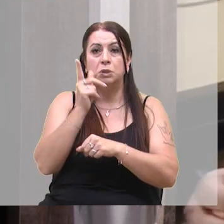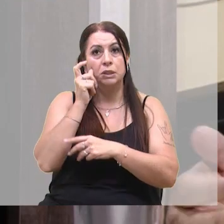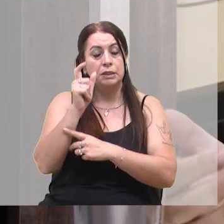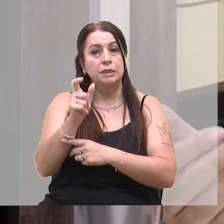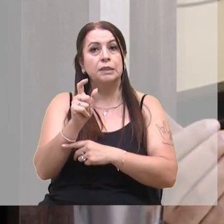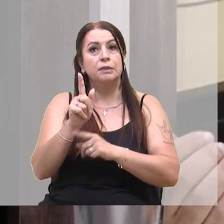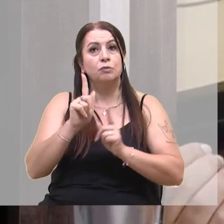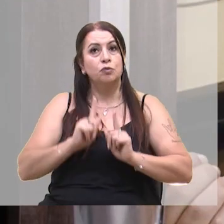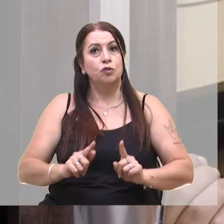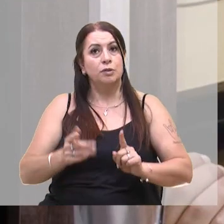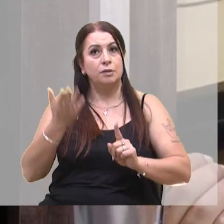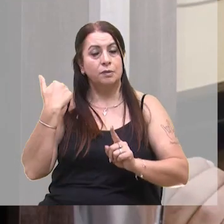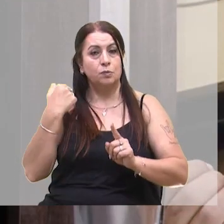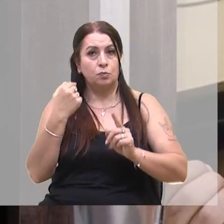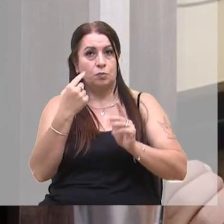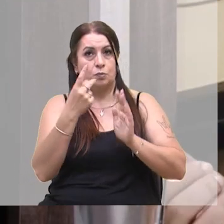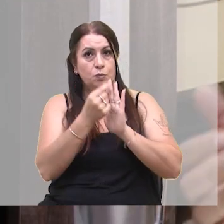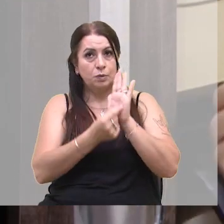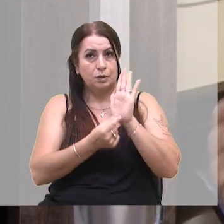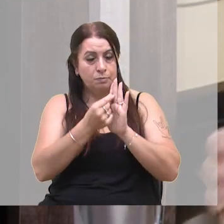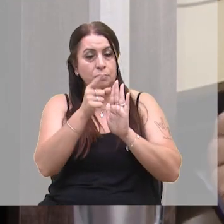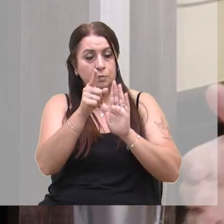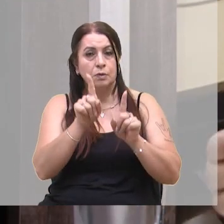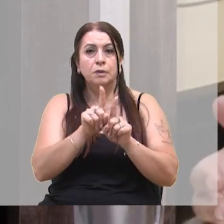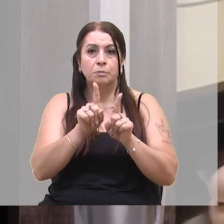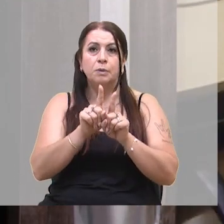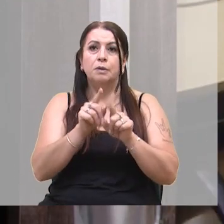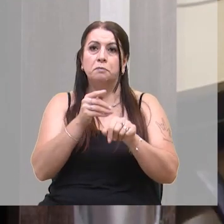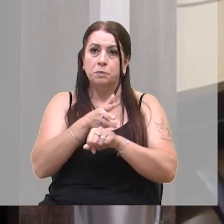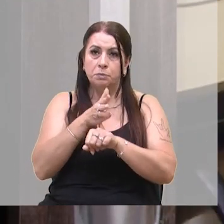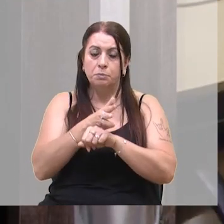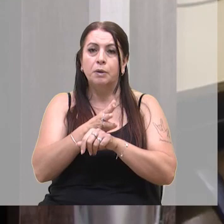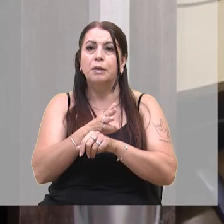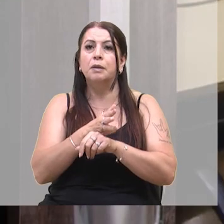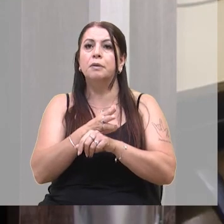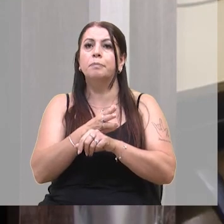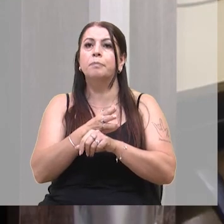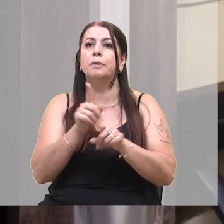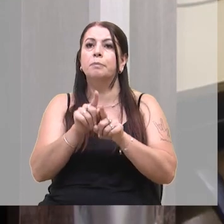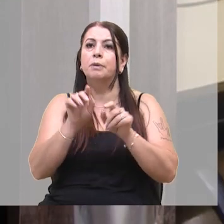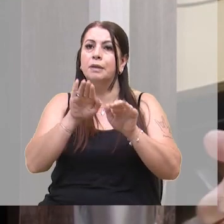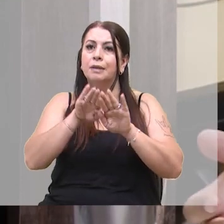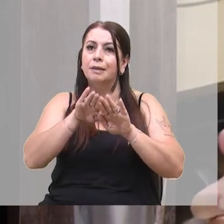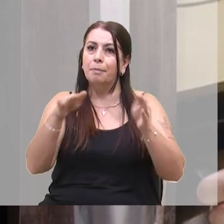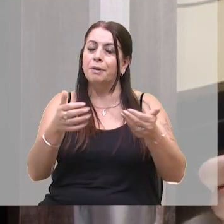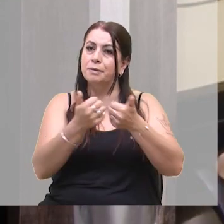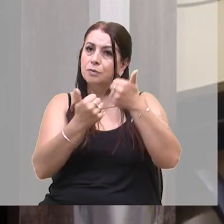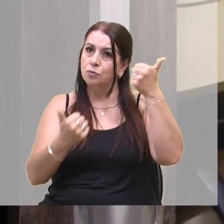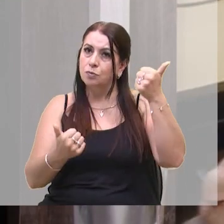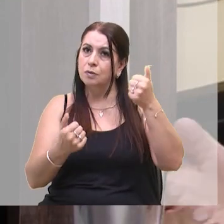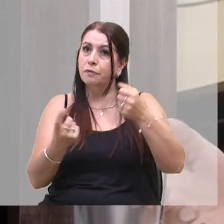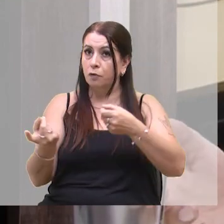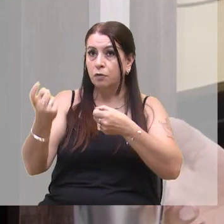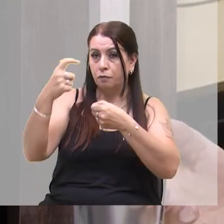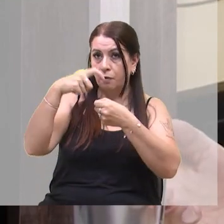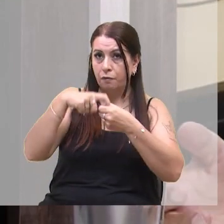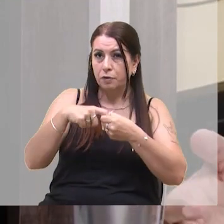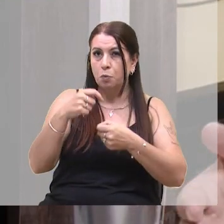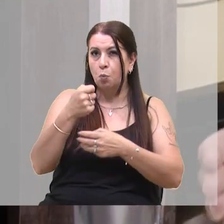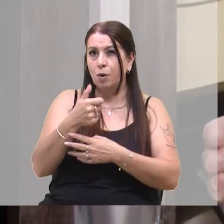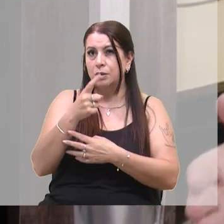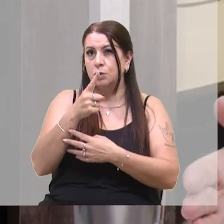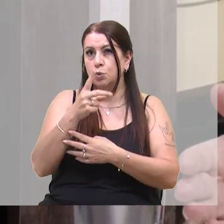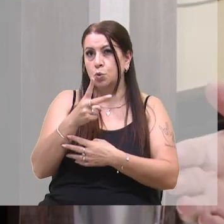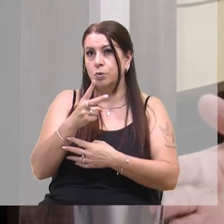A Câmara deu uma contribuição muito interessante na gestão do seu orçamento, da qual a senhora também fez parte como integrante da mesa